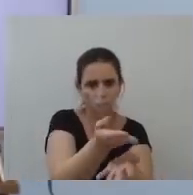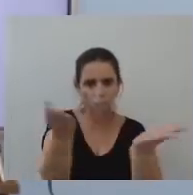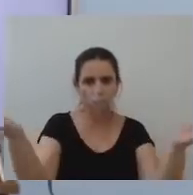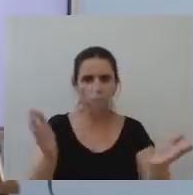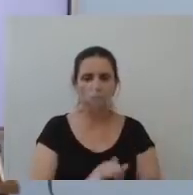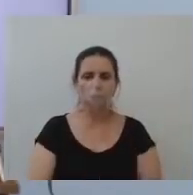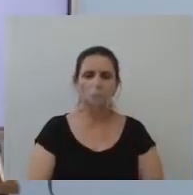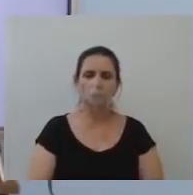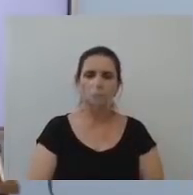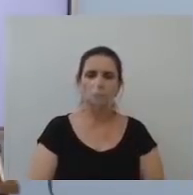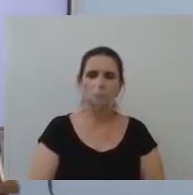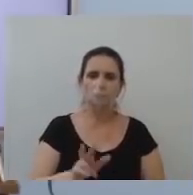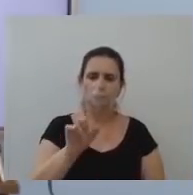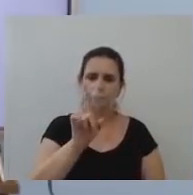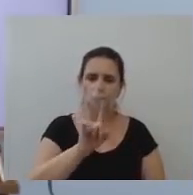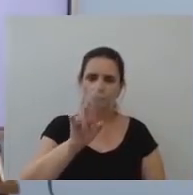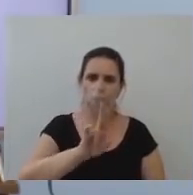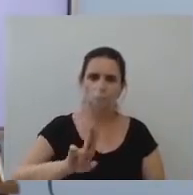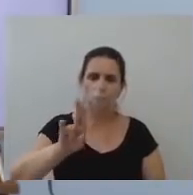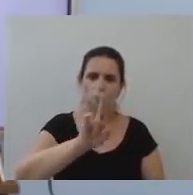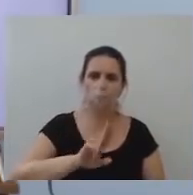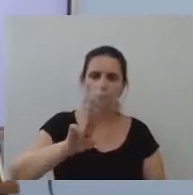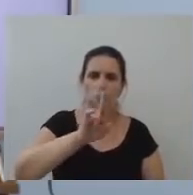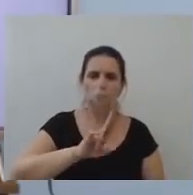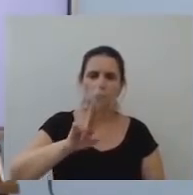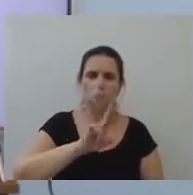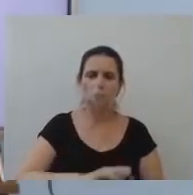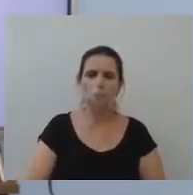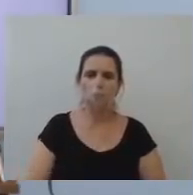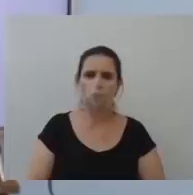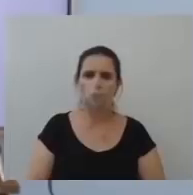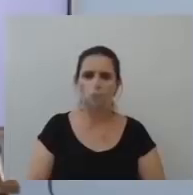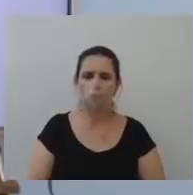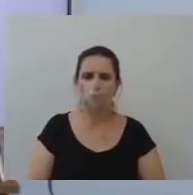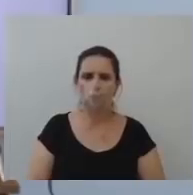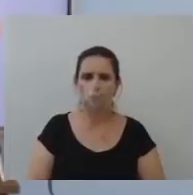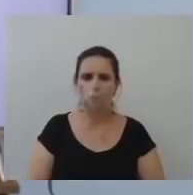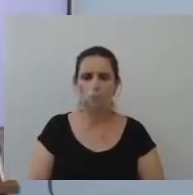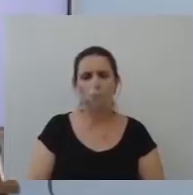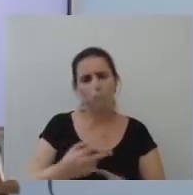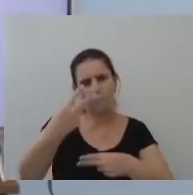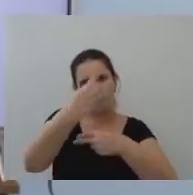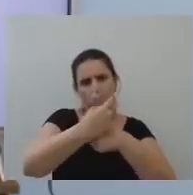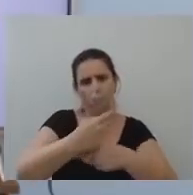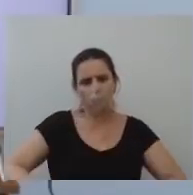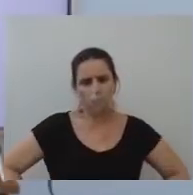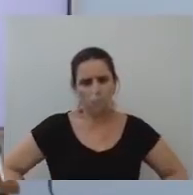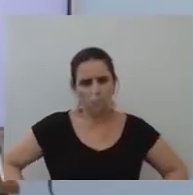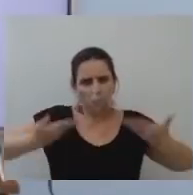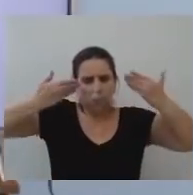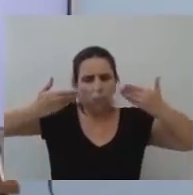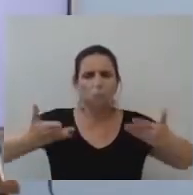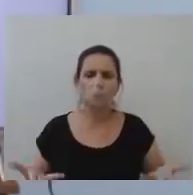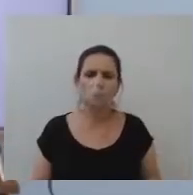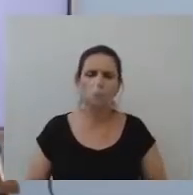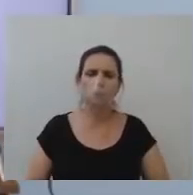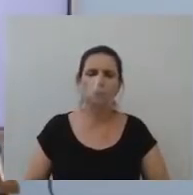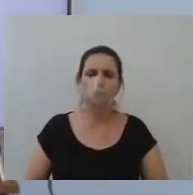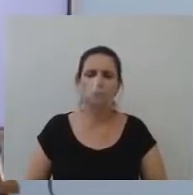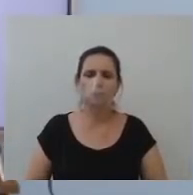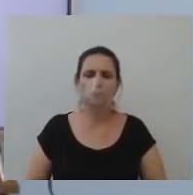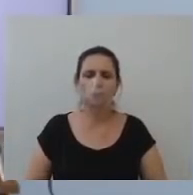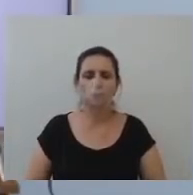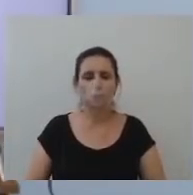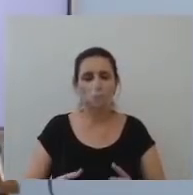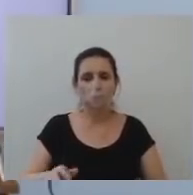é não utilizar roupas, sobretudo a blusa, né? Afinal de contas, a maior parte dos vídeos ele aparece isso aqui nosso.